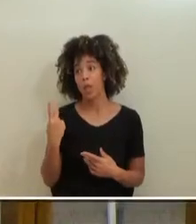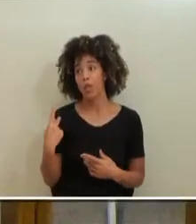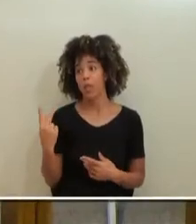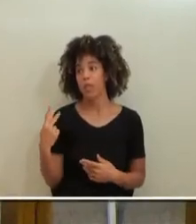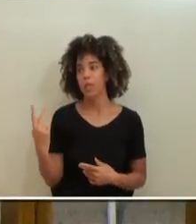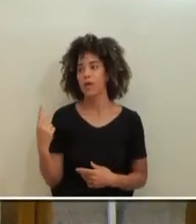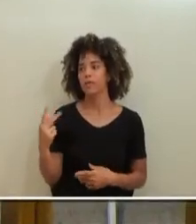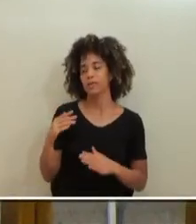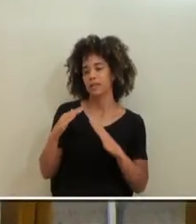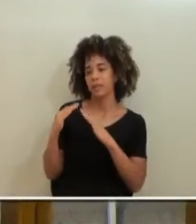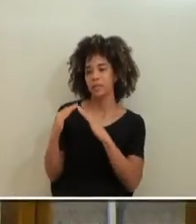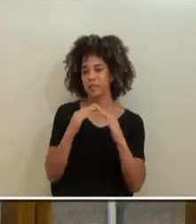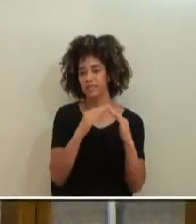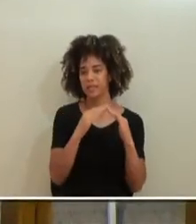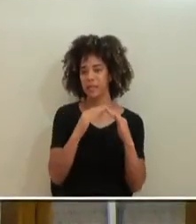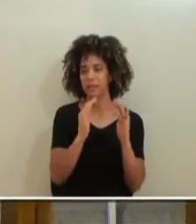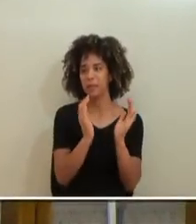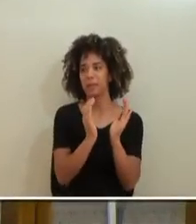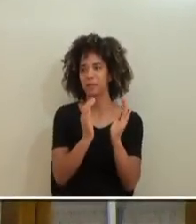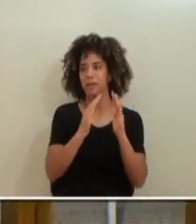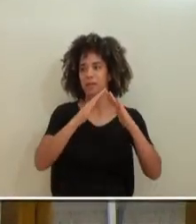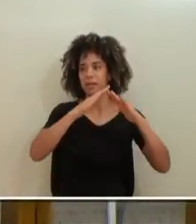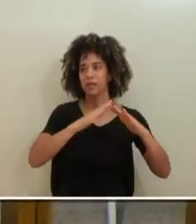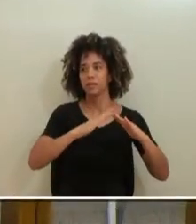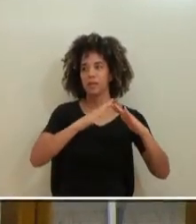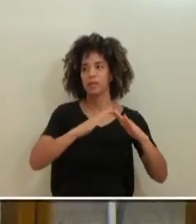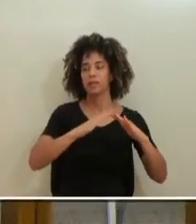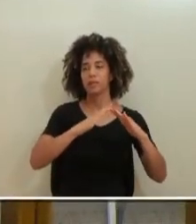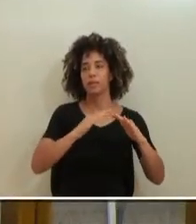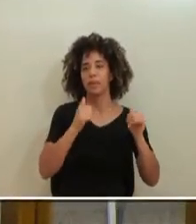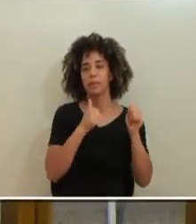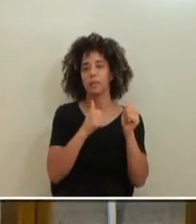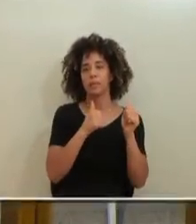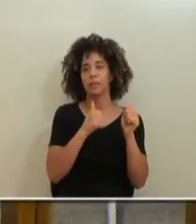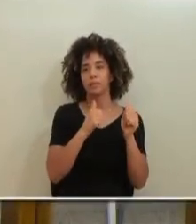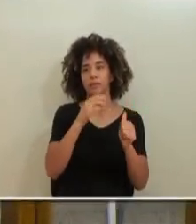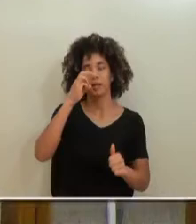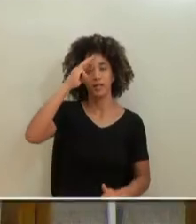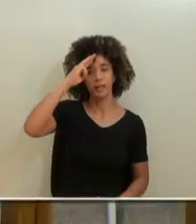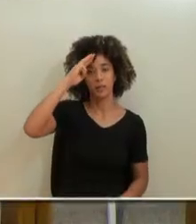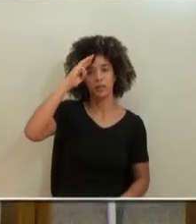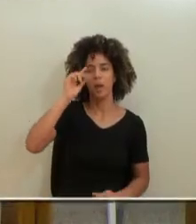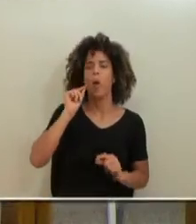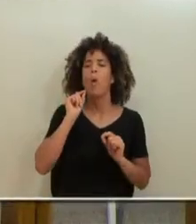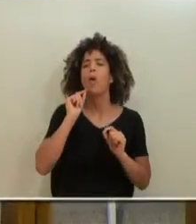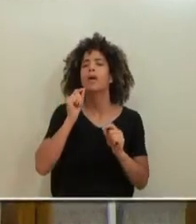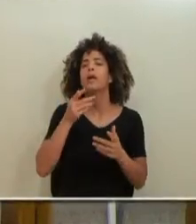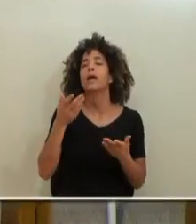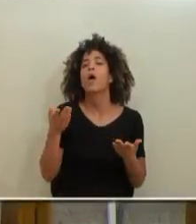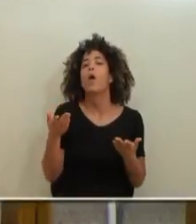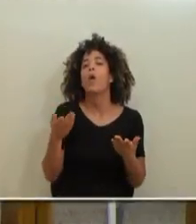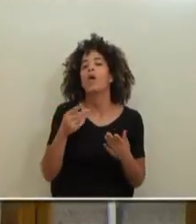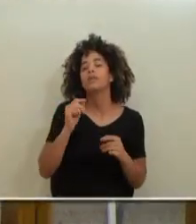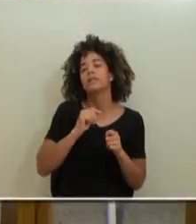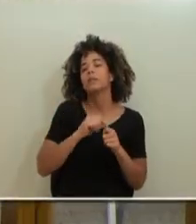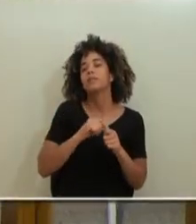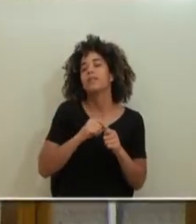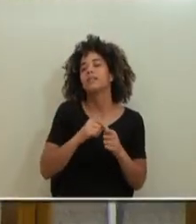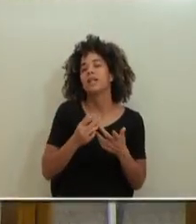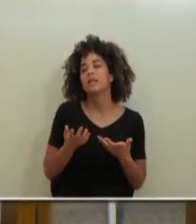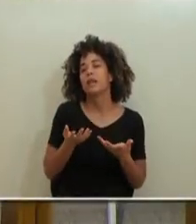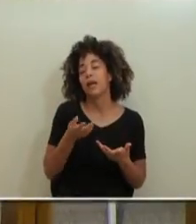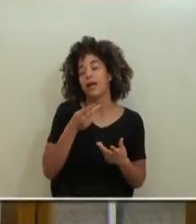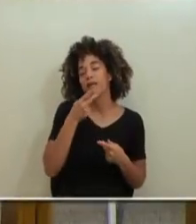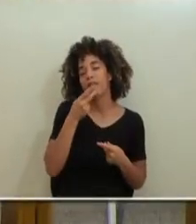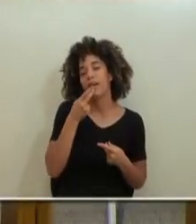obrigado pela sua presença. Mas eu queria comentar com vocês, meus caros, o que a gente está fazendo aqui hoje. Né, na verdade, a gente faz um grande